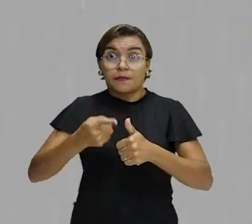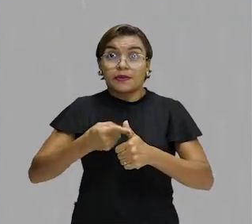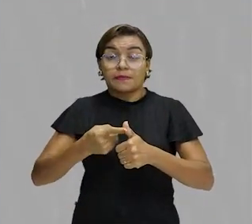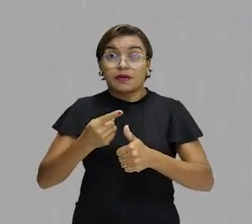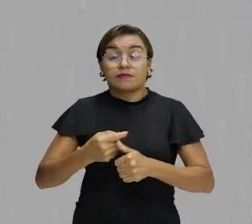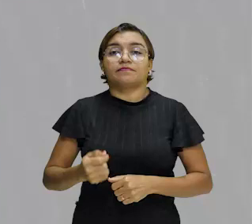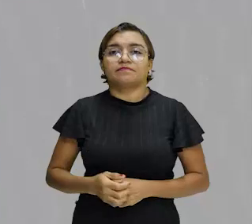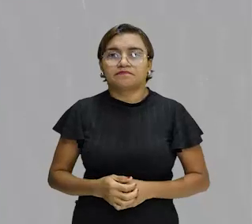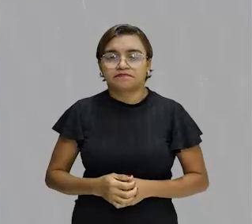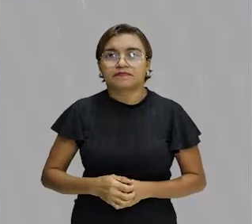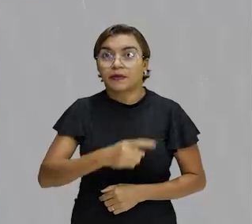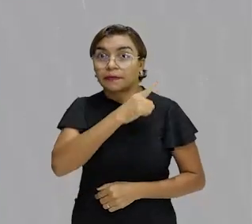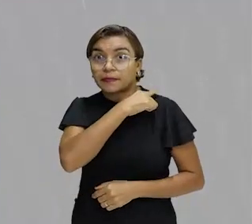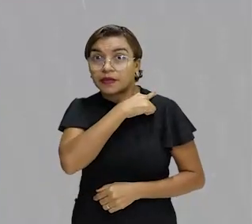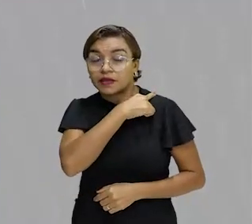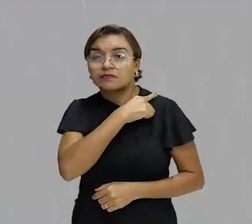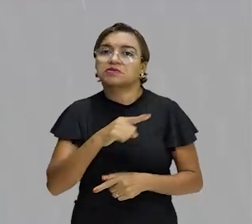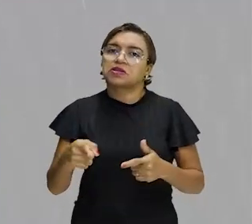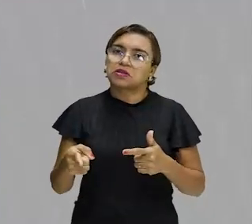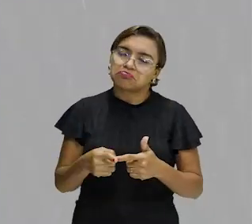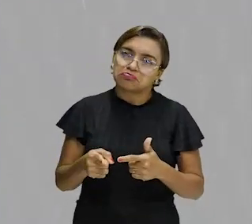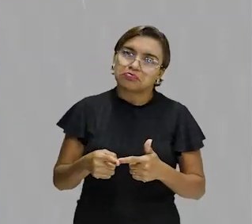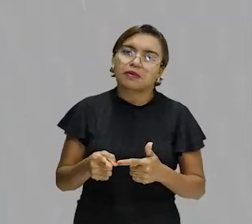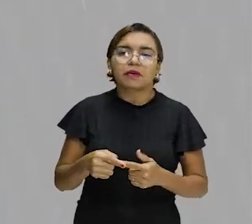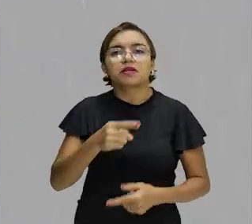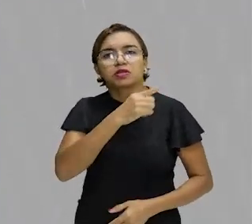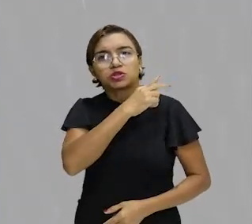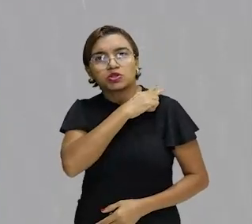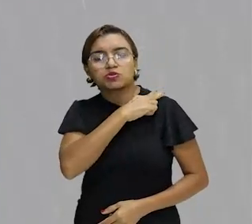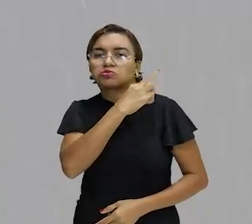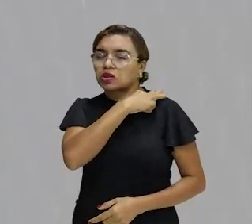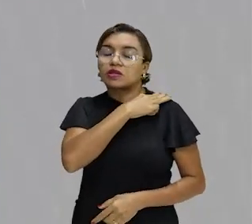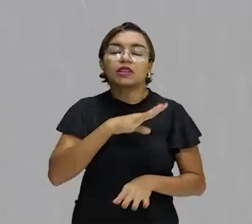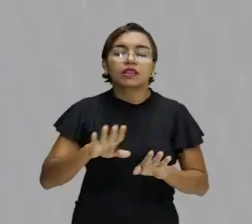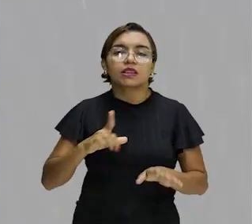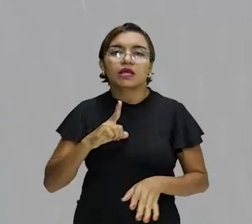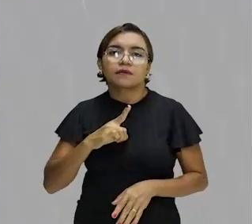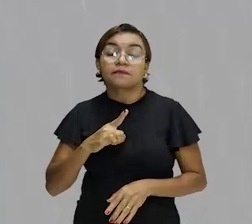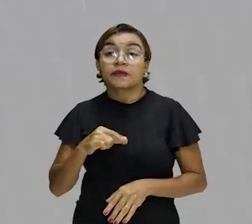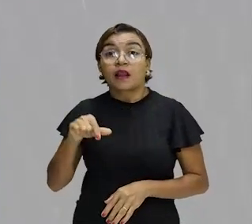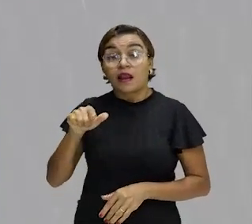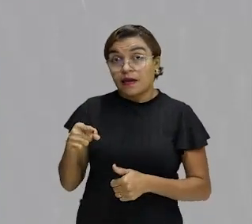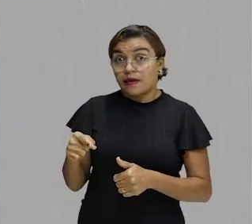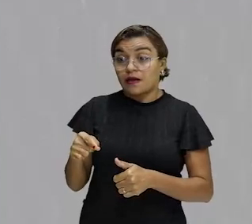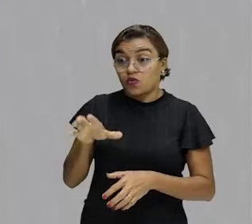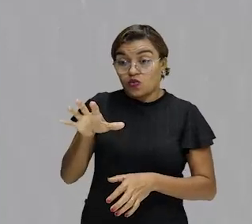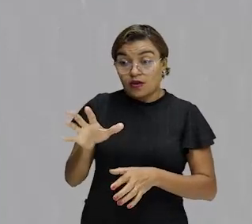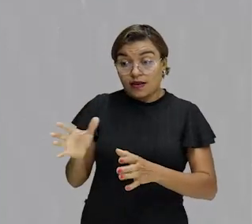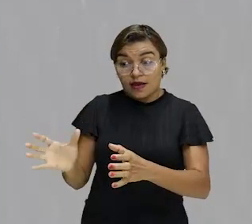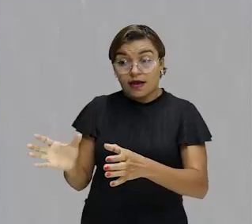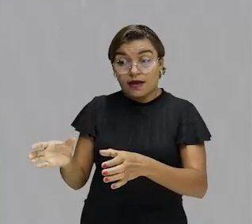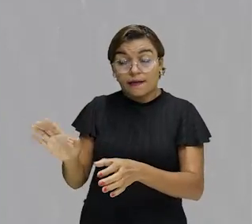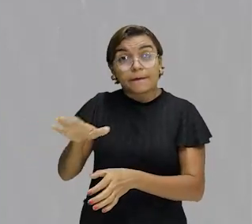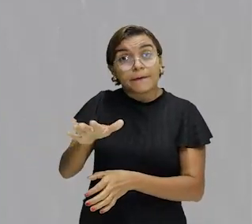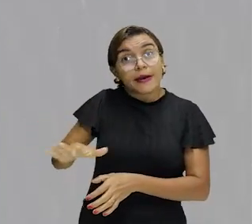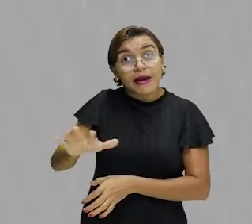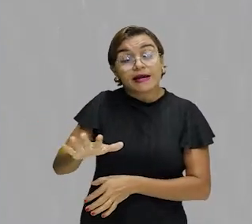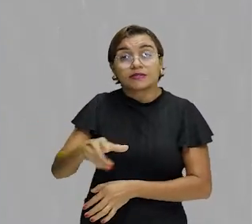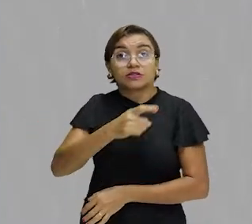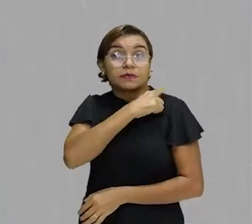lá na aula, tá? Que está gravada, a aplicação do logaritmo no cálculo das equações, as